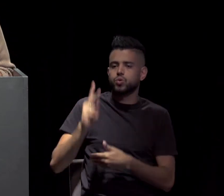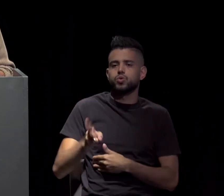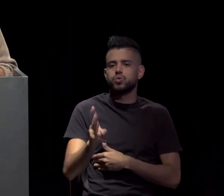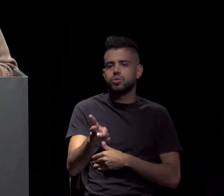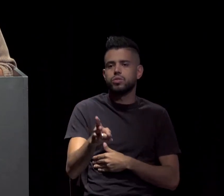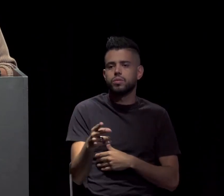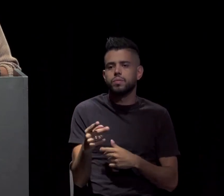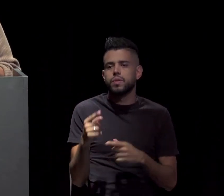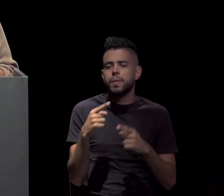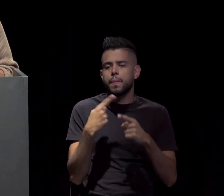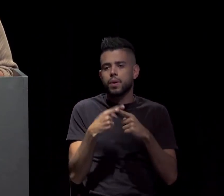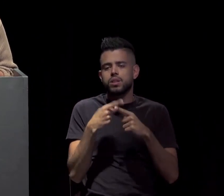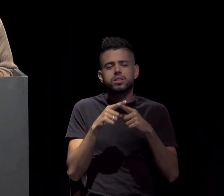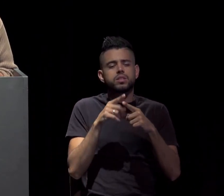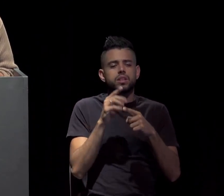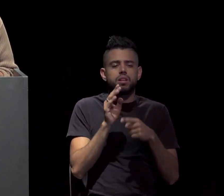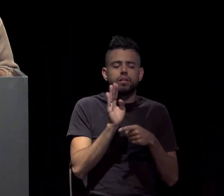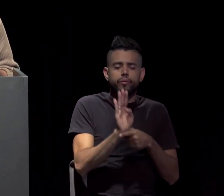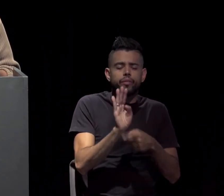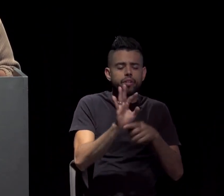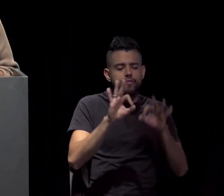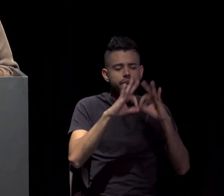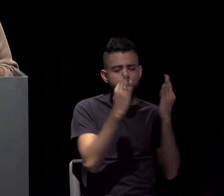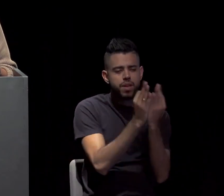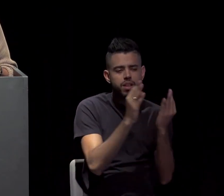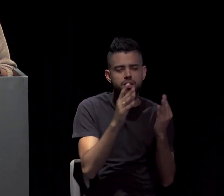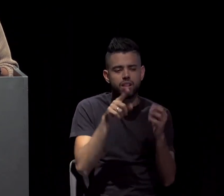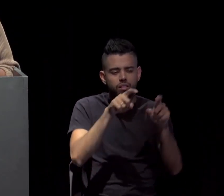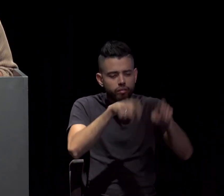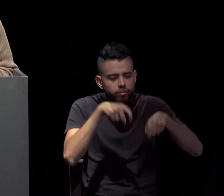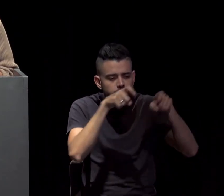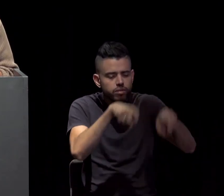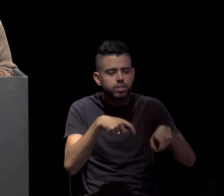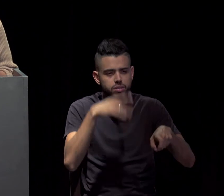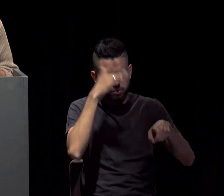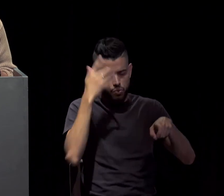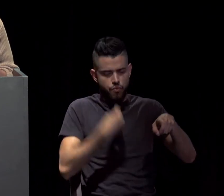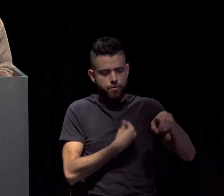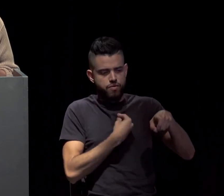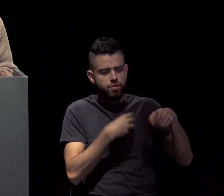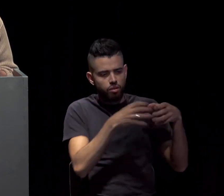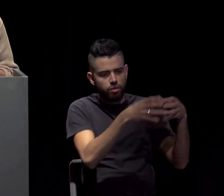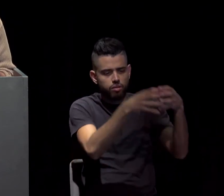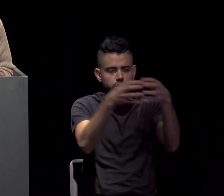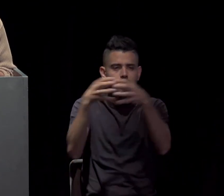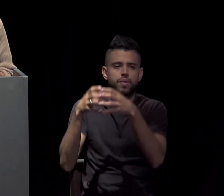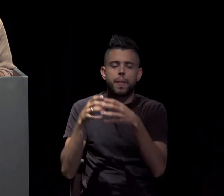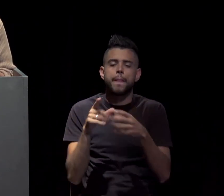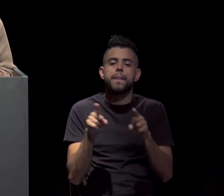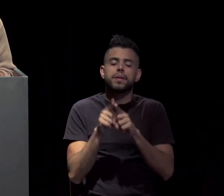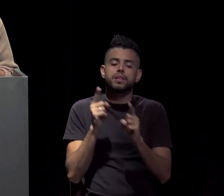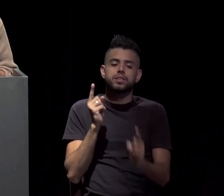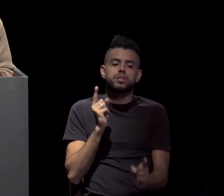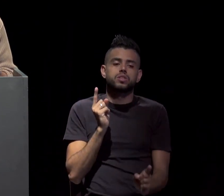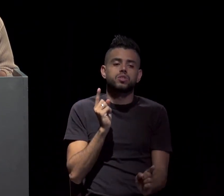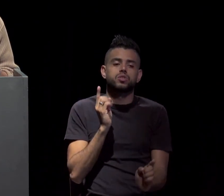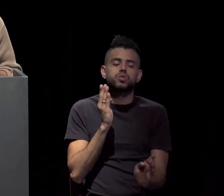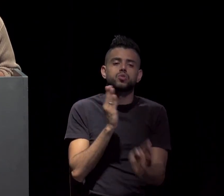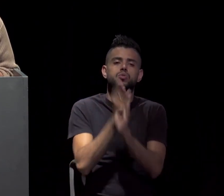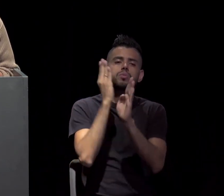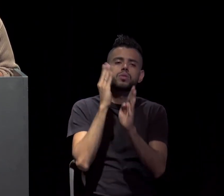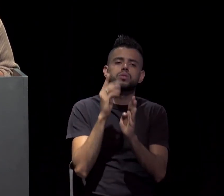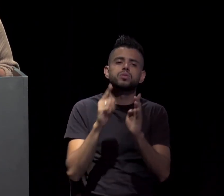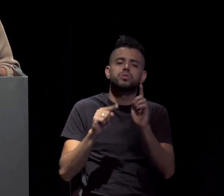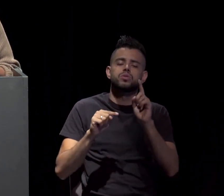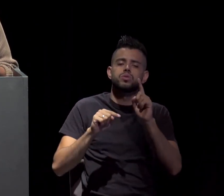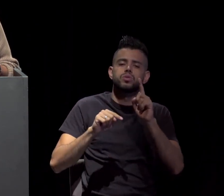atender necessidades básicas das famílias, como a agricultura, a subsistência. Com a descoberta dos metais preciosos no final do século XVII para o